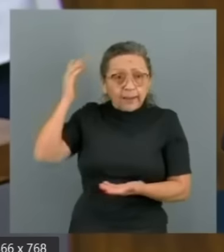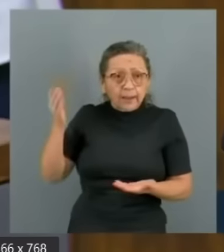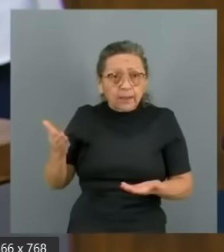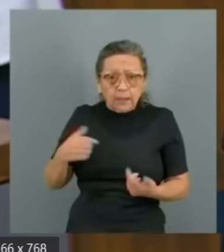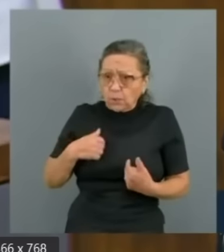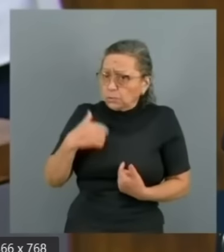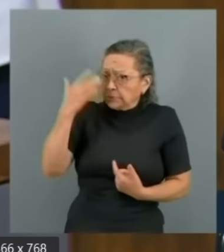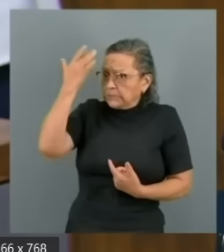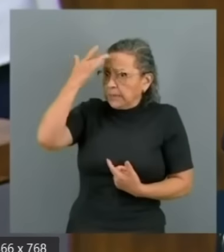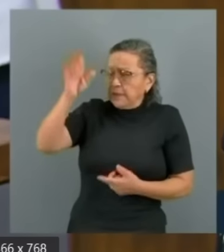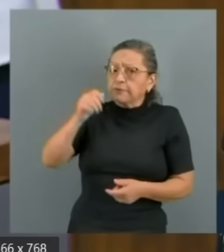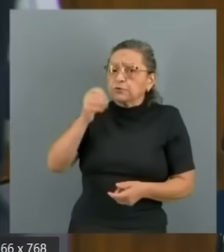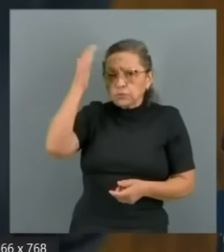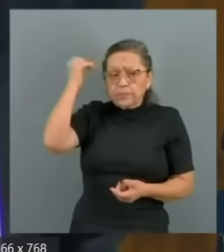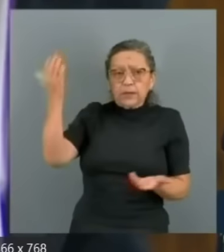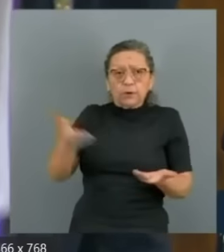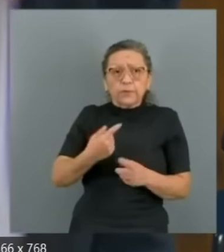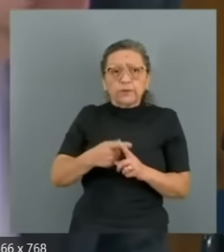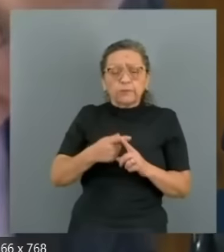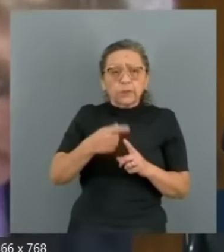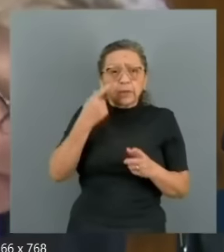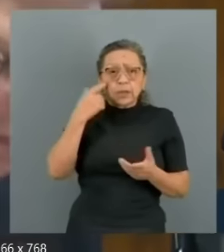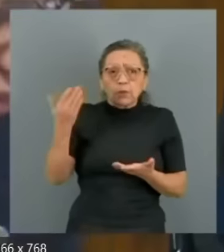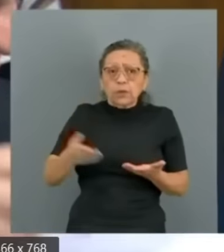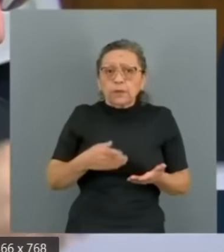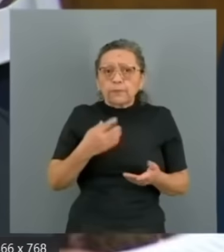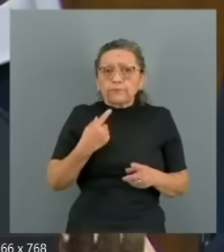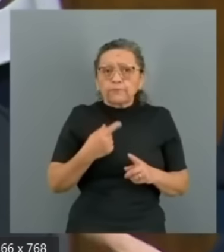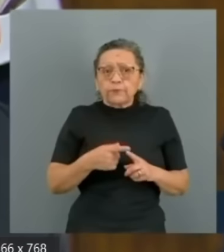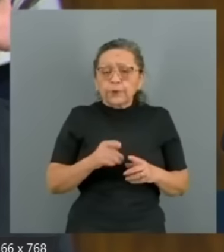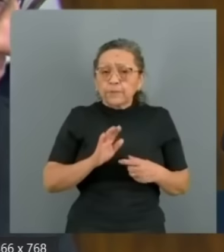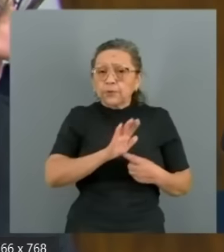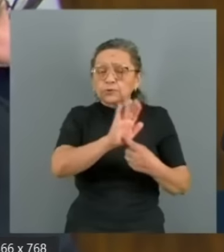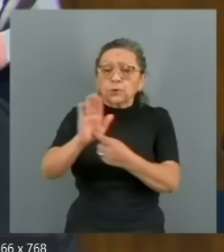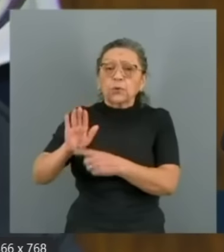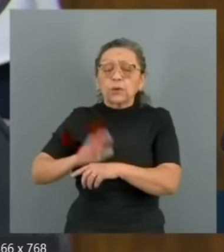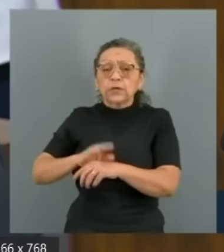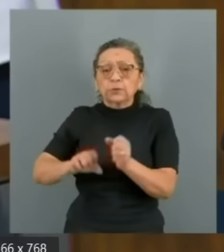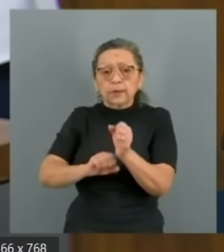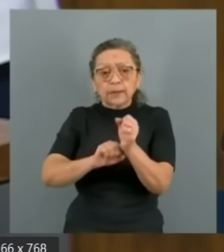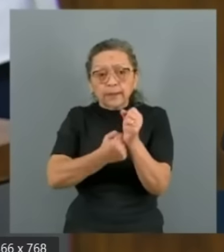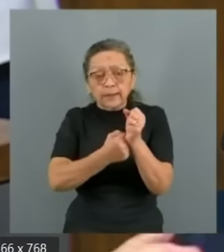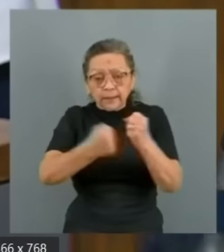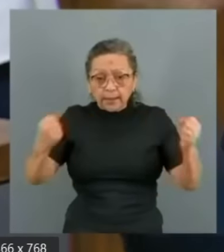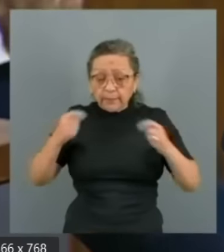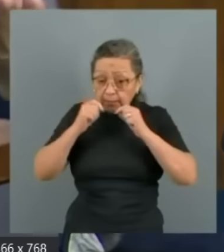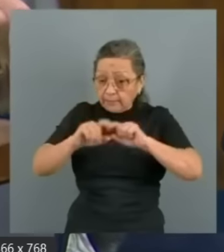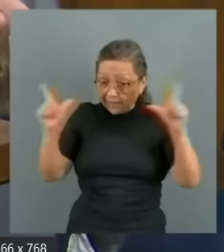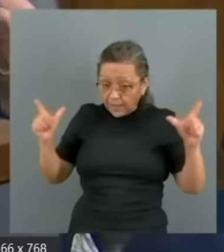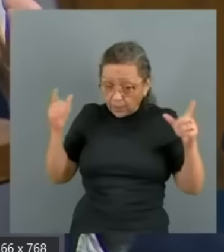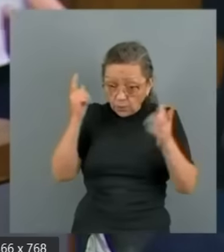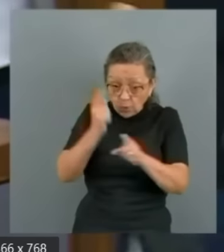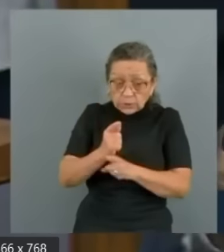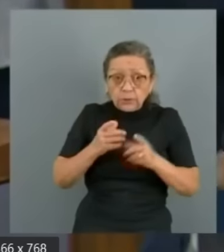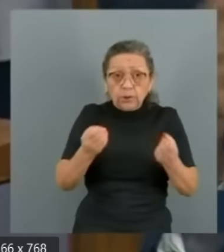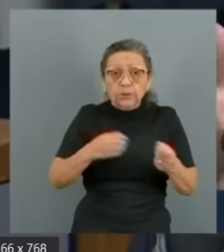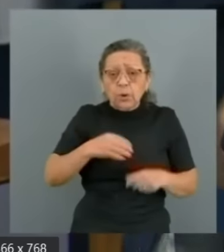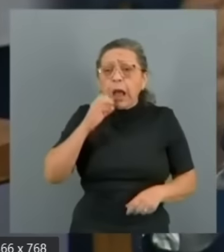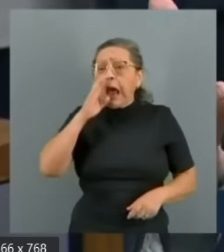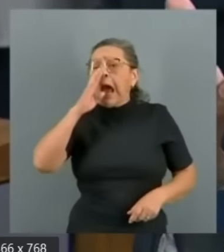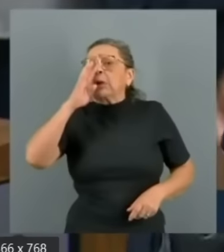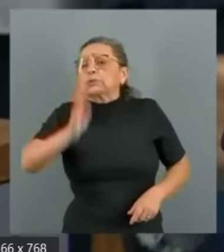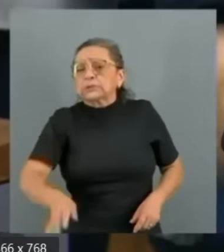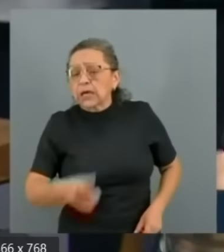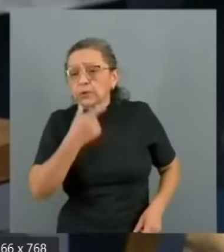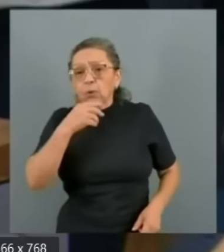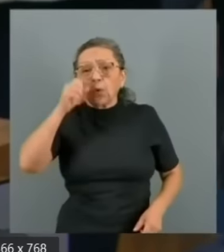sabia, soube agora, porque foi compulsado aqui quando se quebra o sigilo e se pega o refis. E estão se acusando aqui o Onix de ter recebido